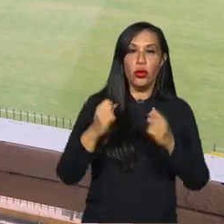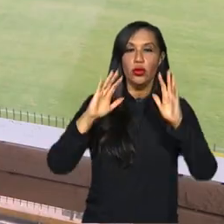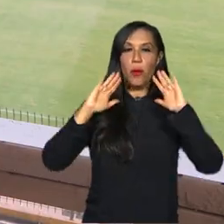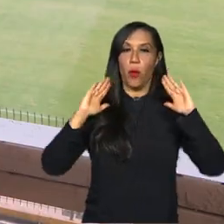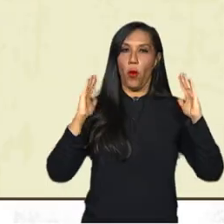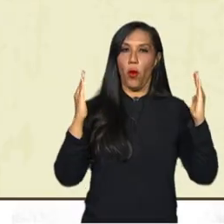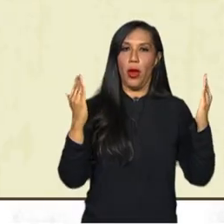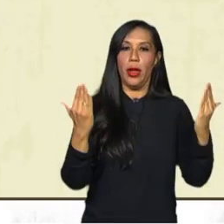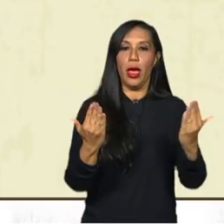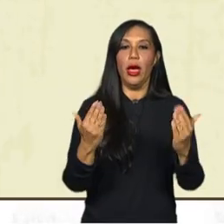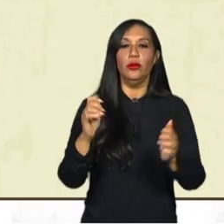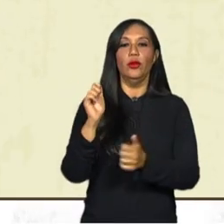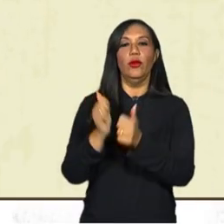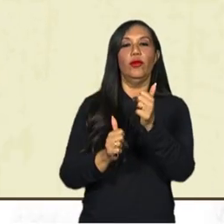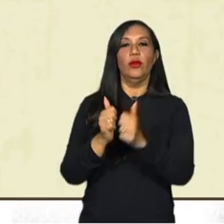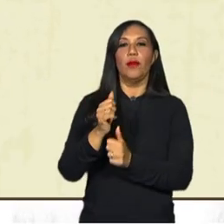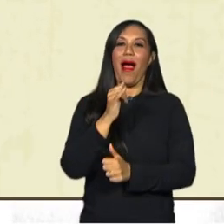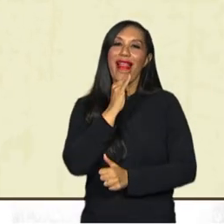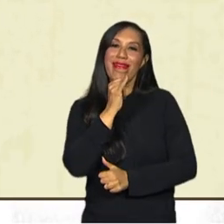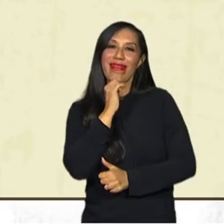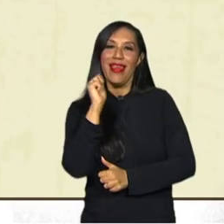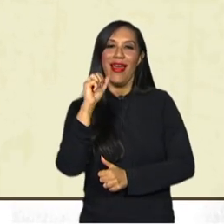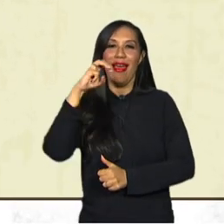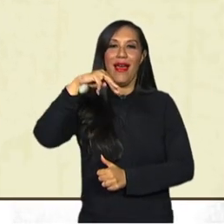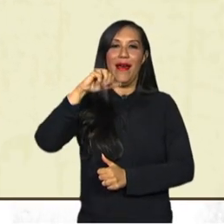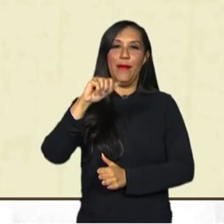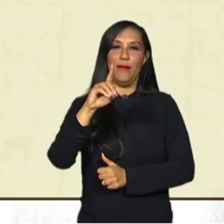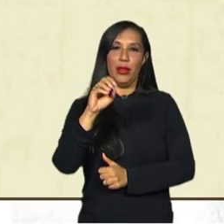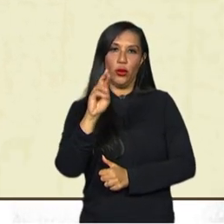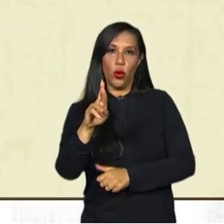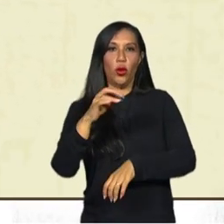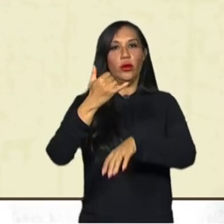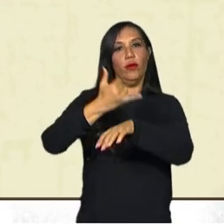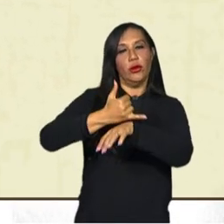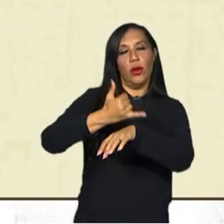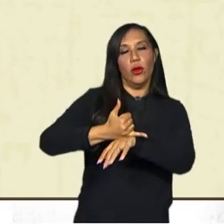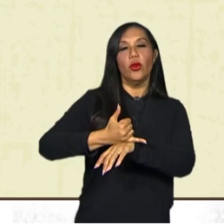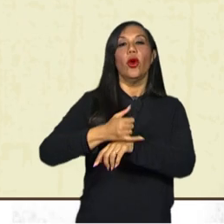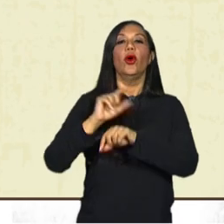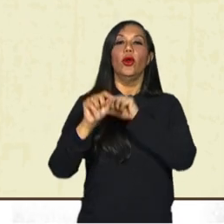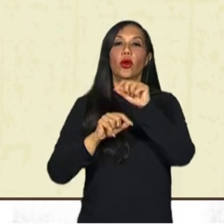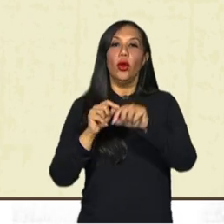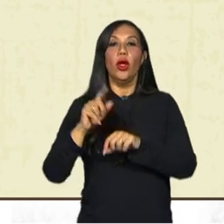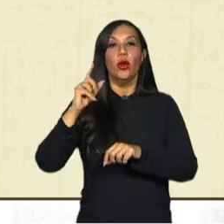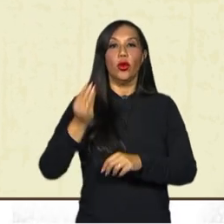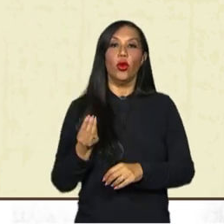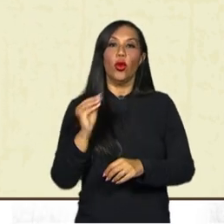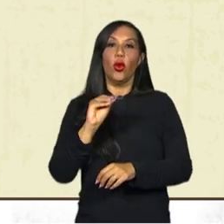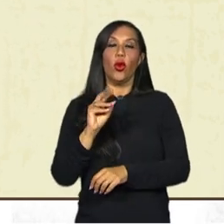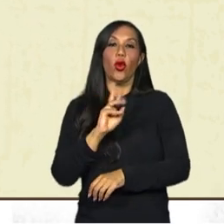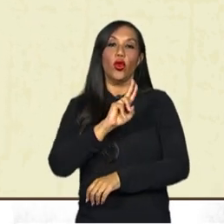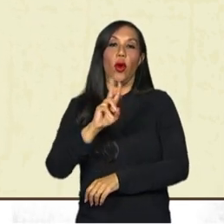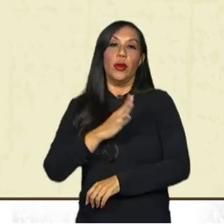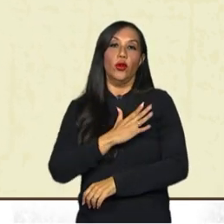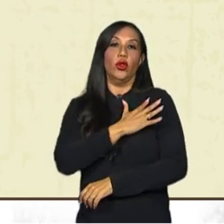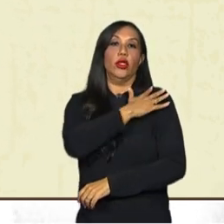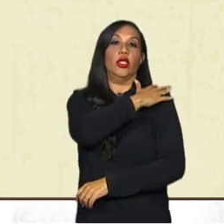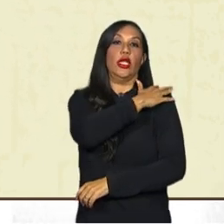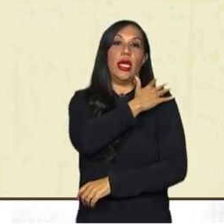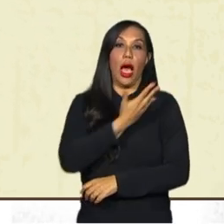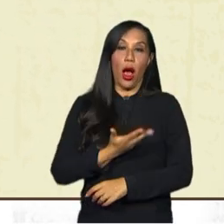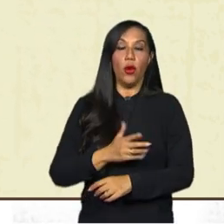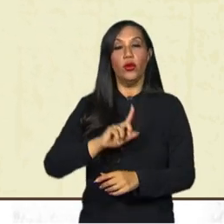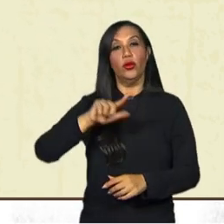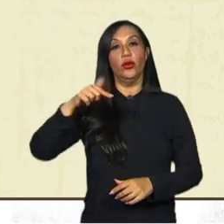murado para o futebol amador de Volta Redonda e colocou o nome do general Raulino de Oliveira. No